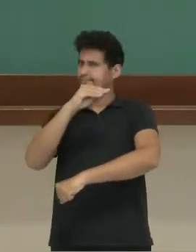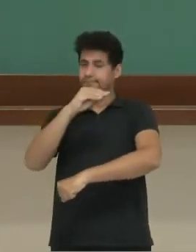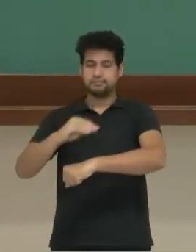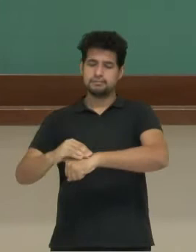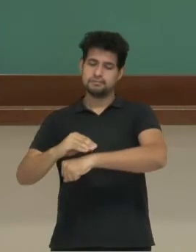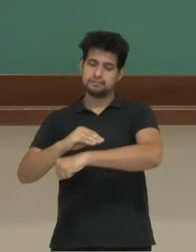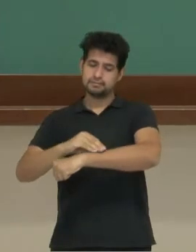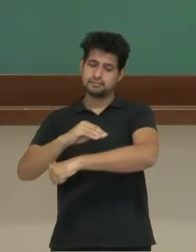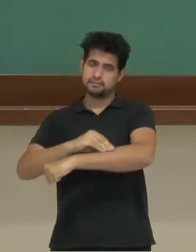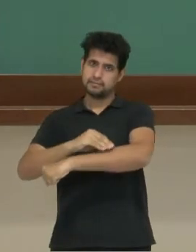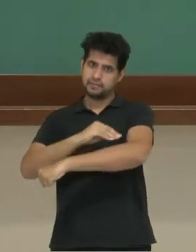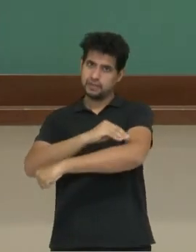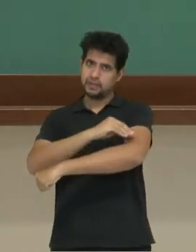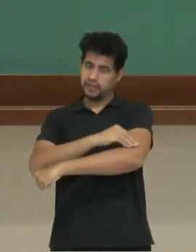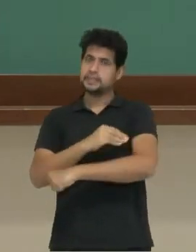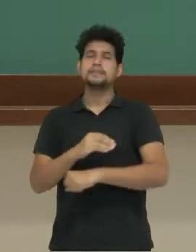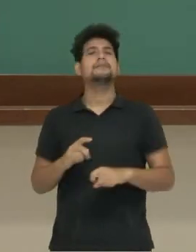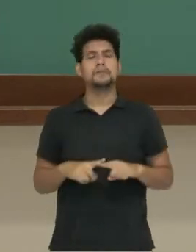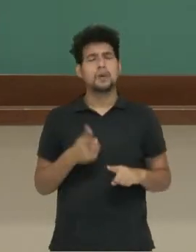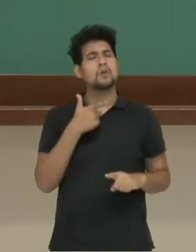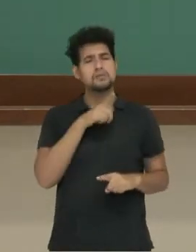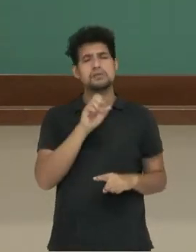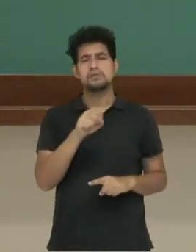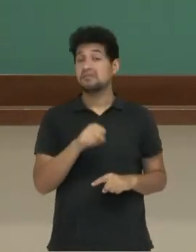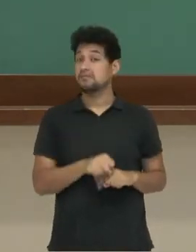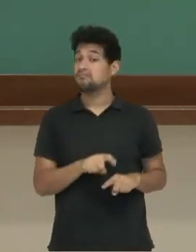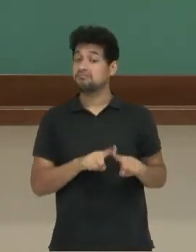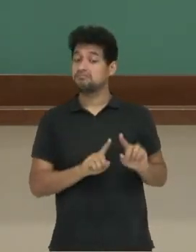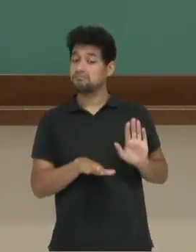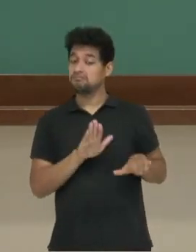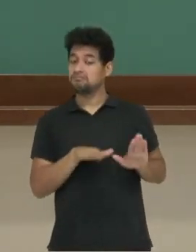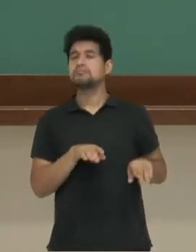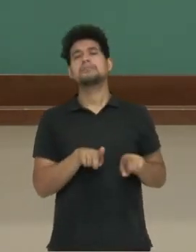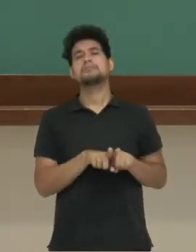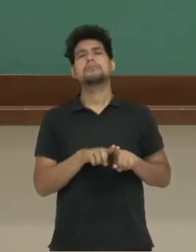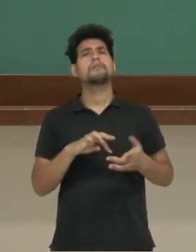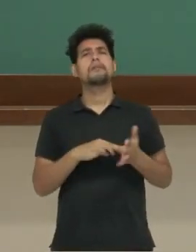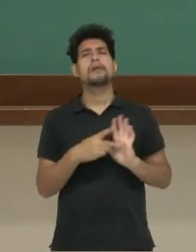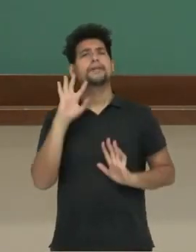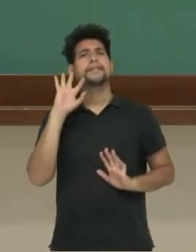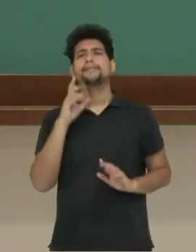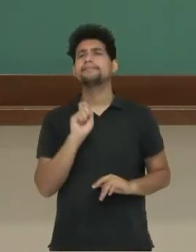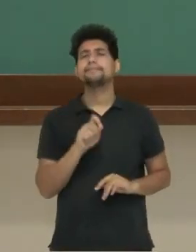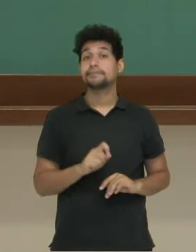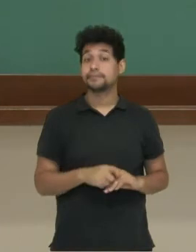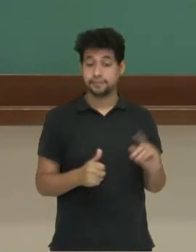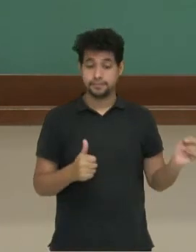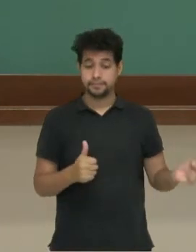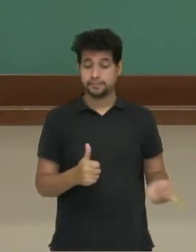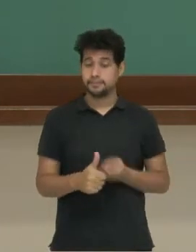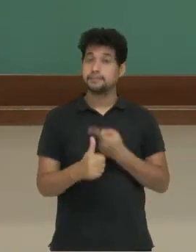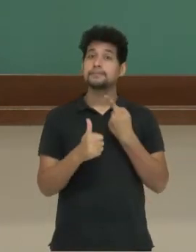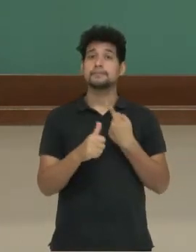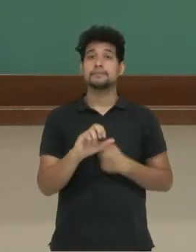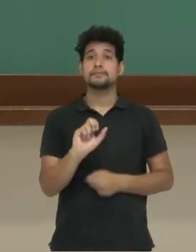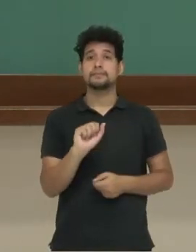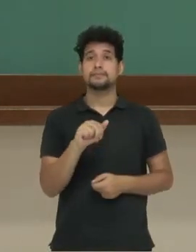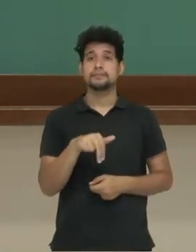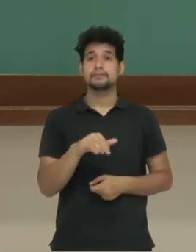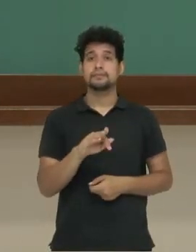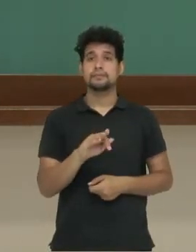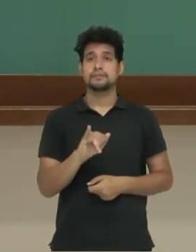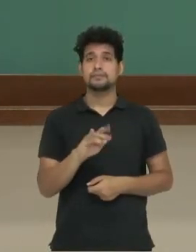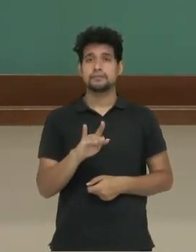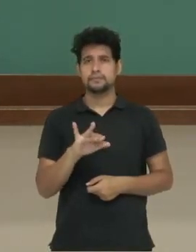eles conseguiam saltar. Então, muito provavelmente, eles foram os primeiros anfíbios, digamos assim.